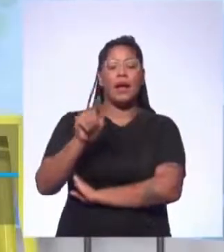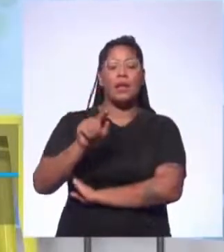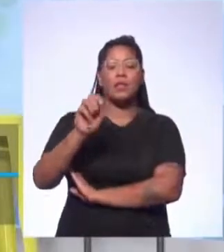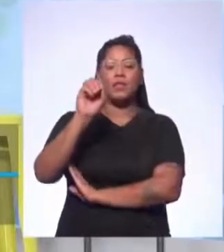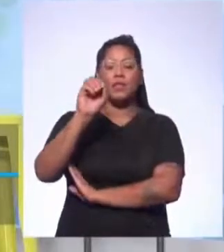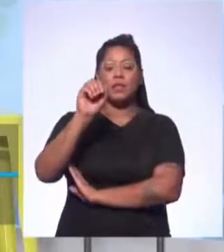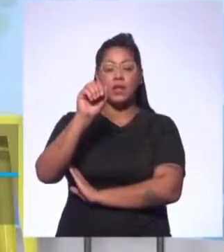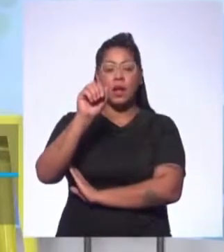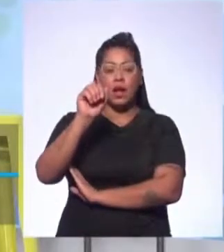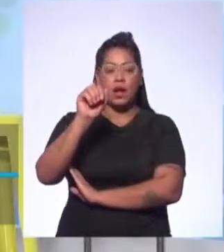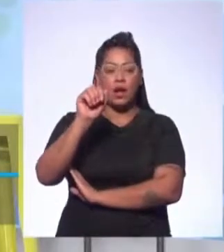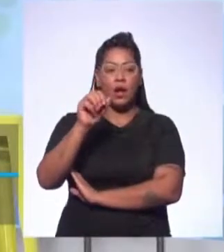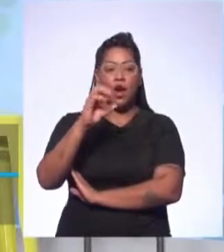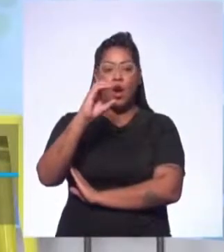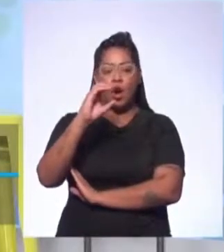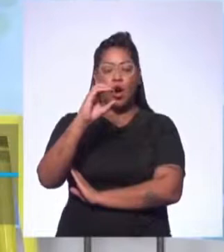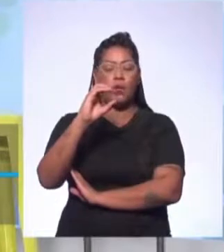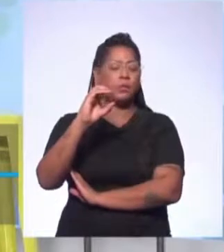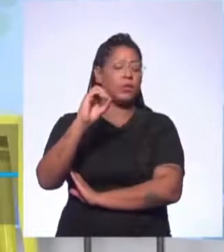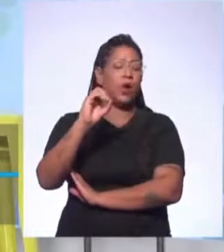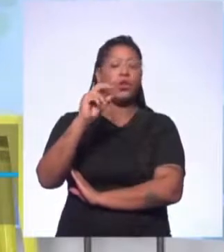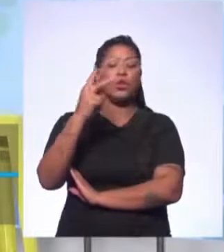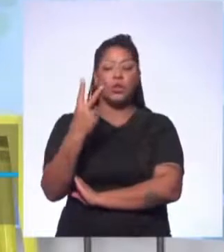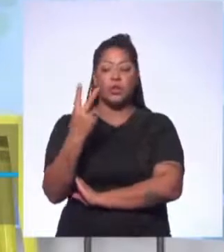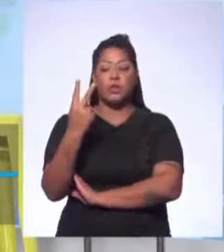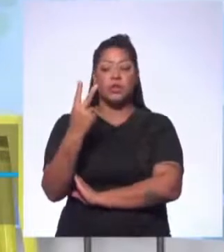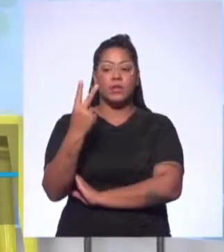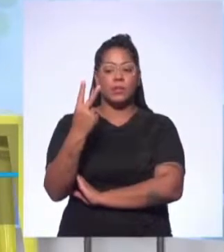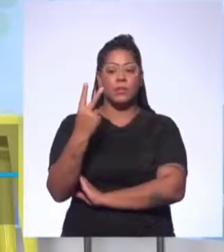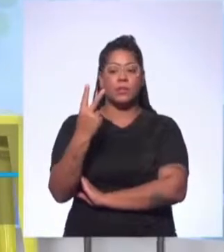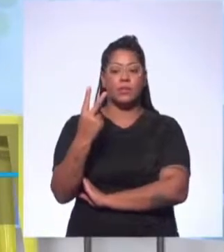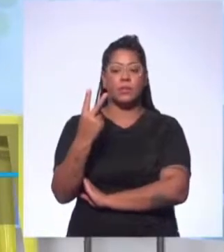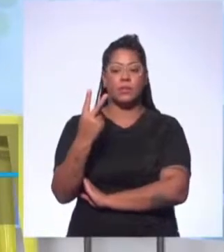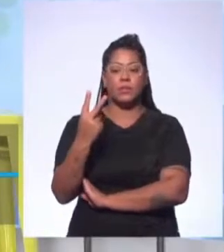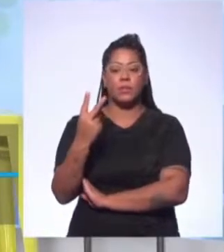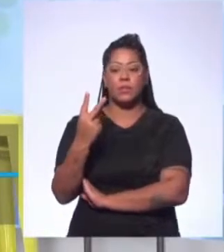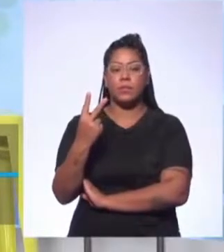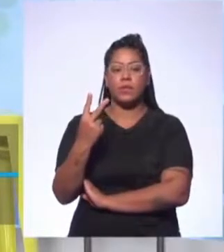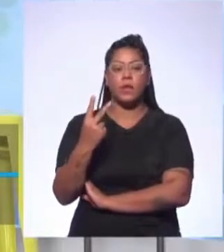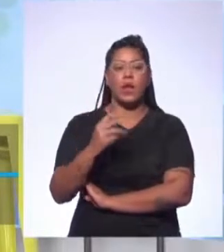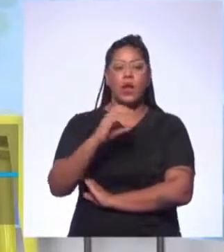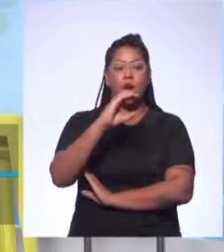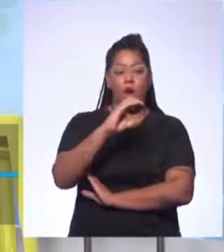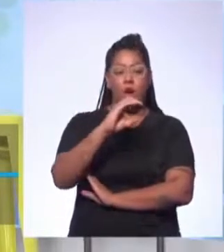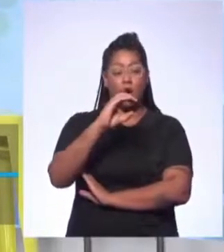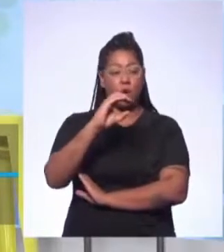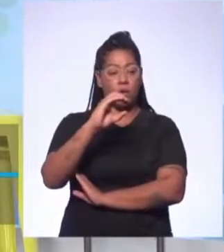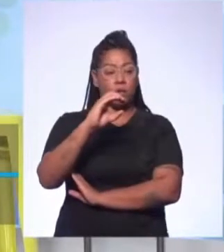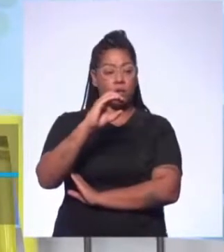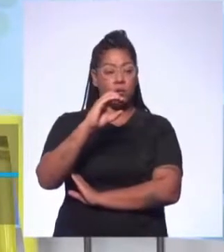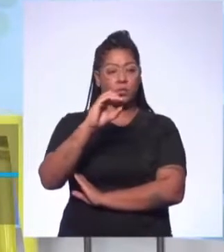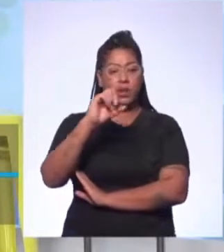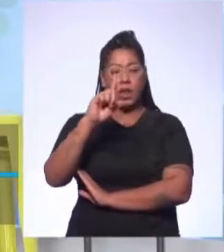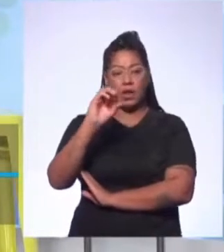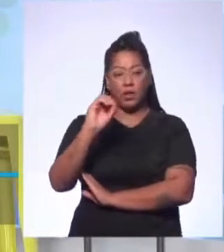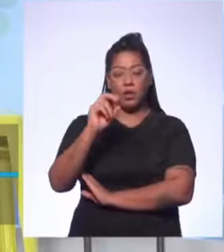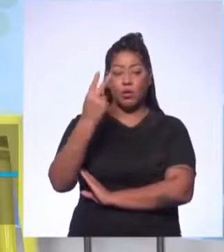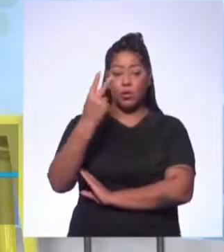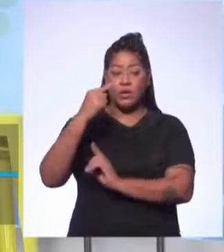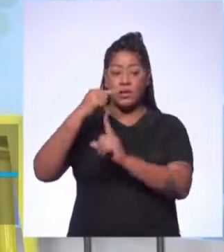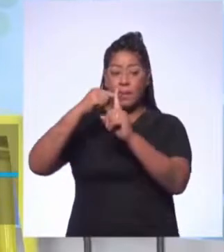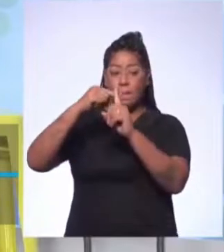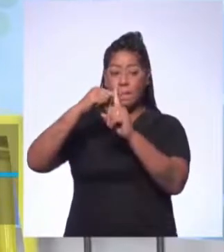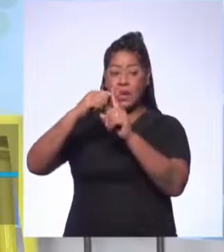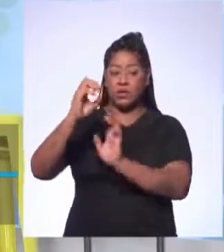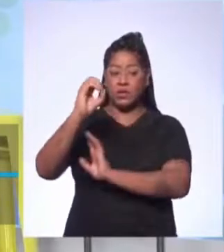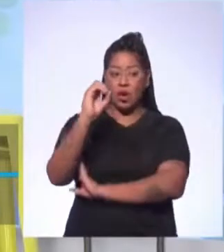pegar o ClO, ok, mais um átomo de oxigênio, ele se transforma